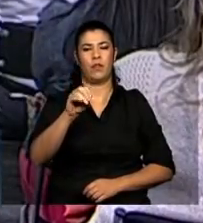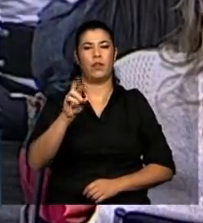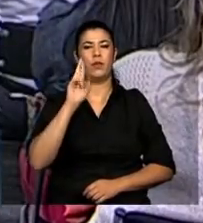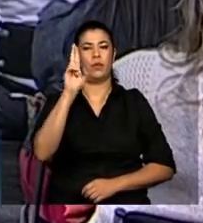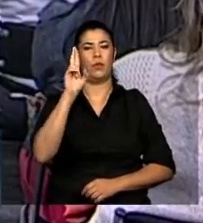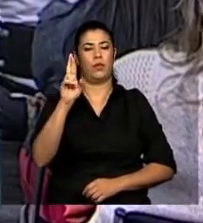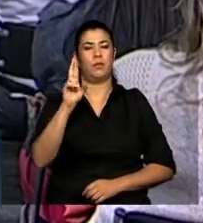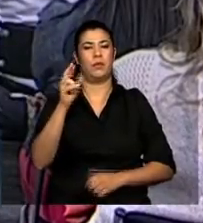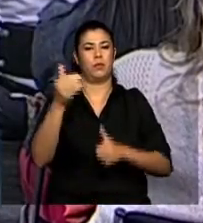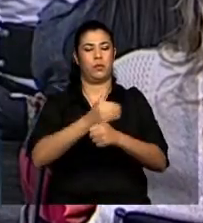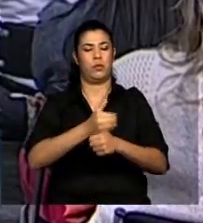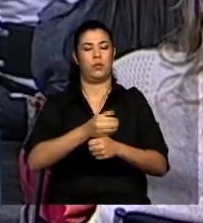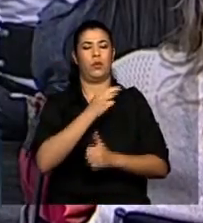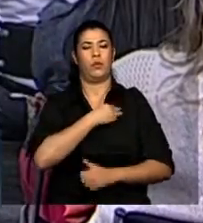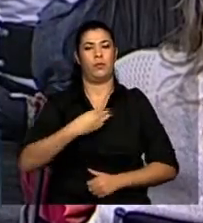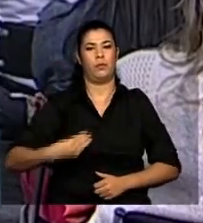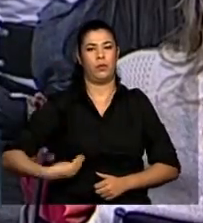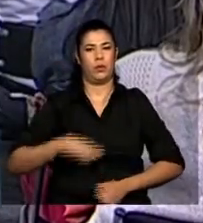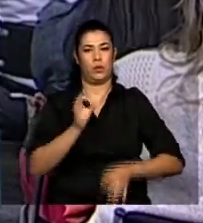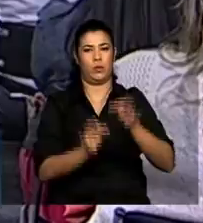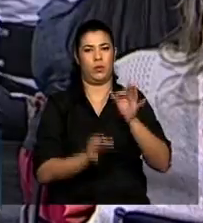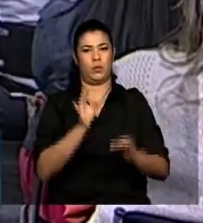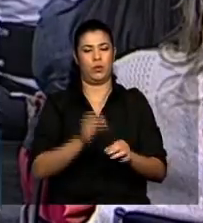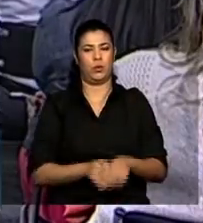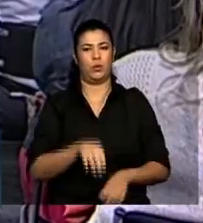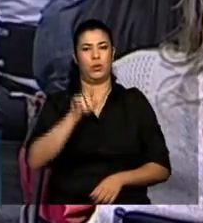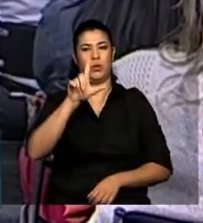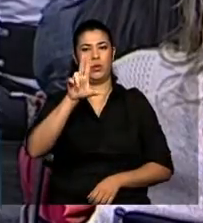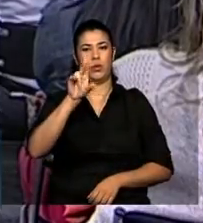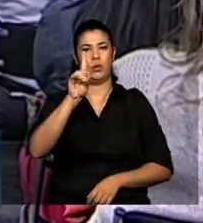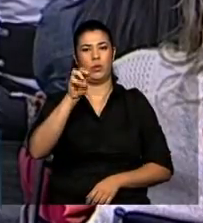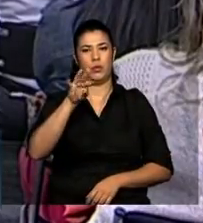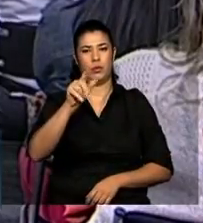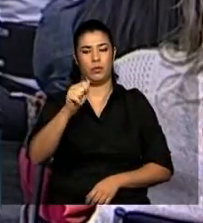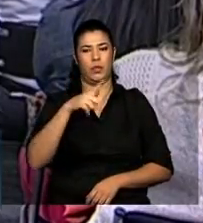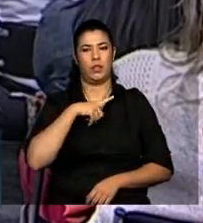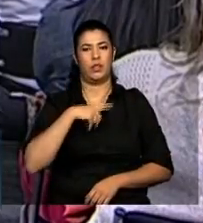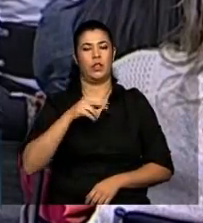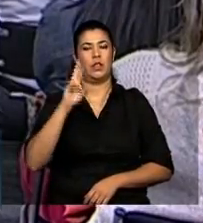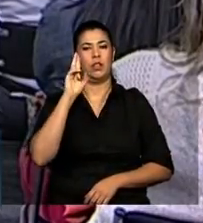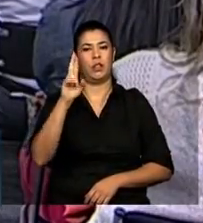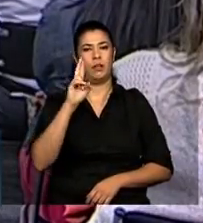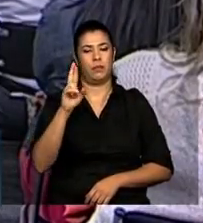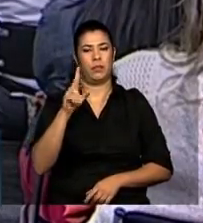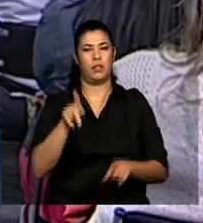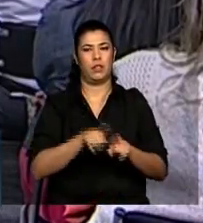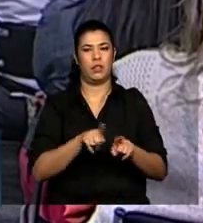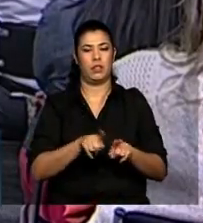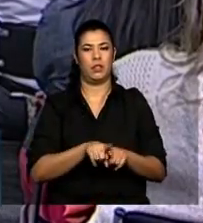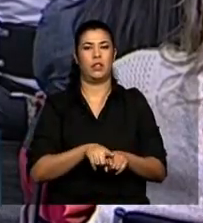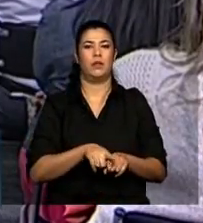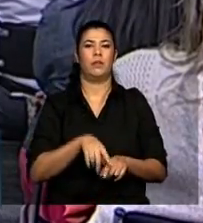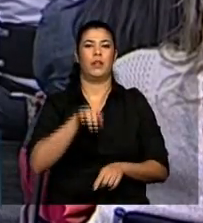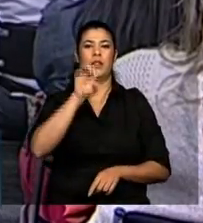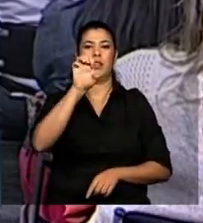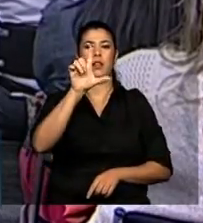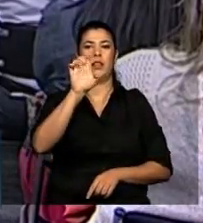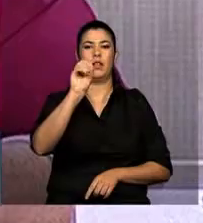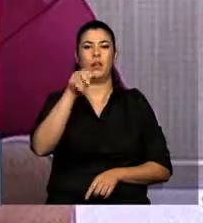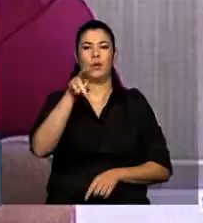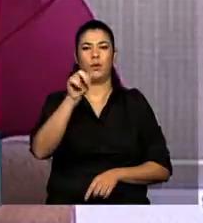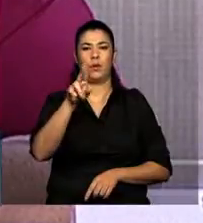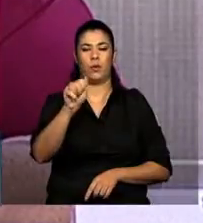ministro Cardoso da Justiça, a Ludmilla, representando a nossa querida ministra Eleonora, as